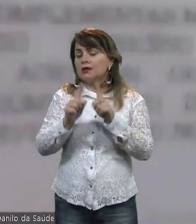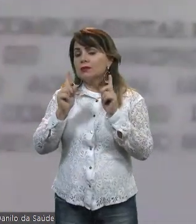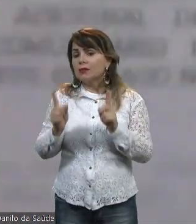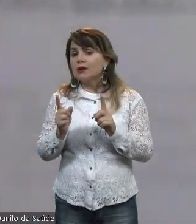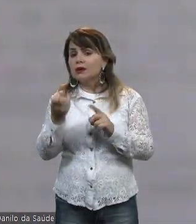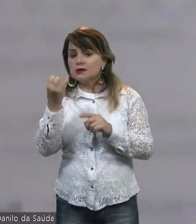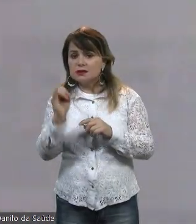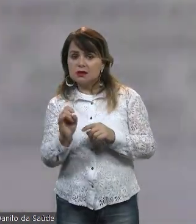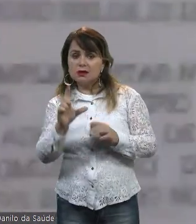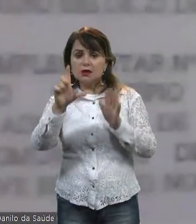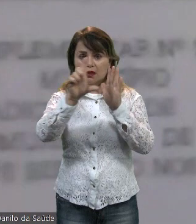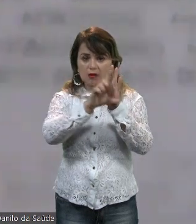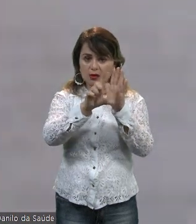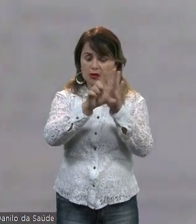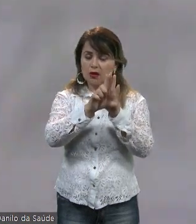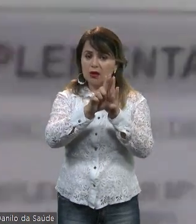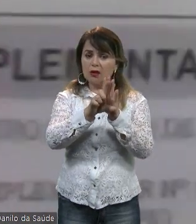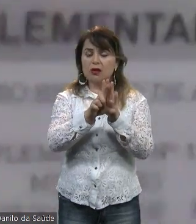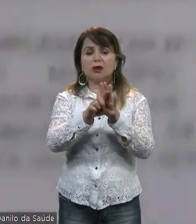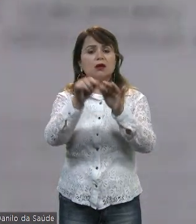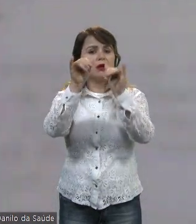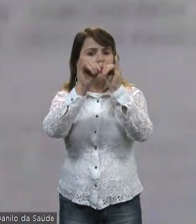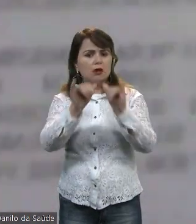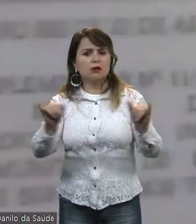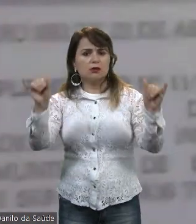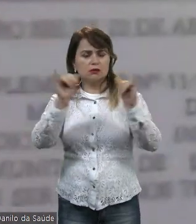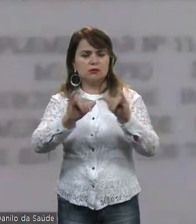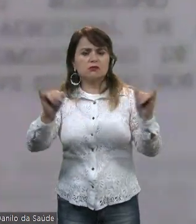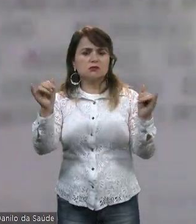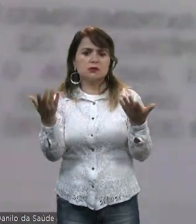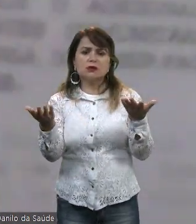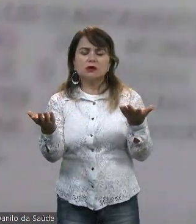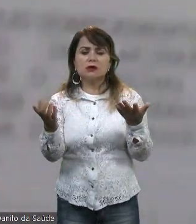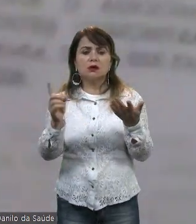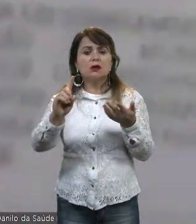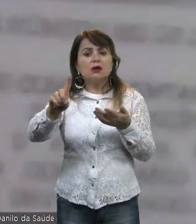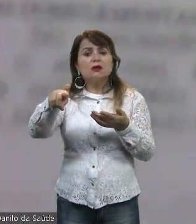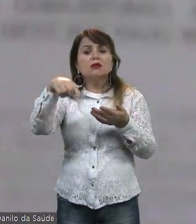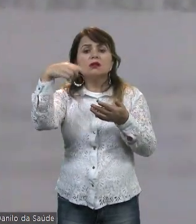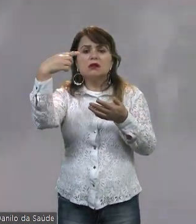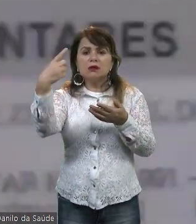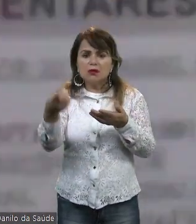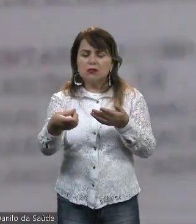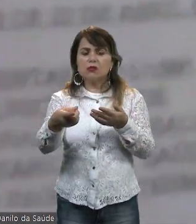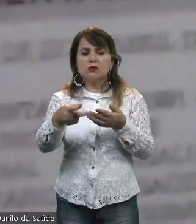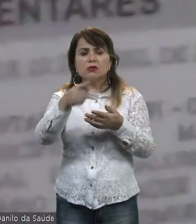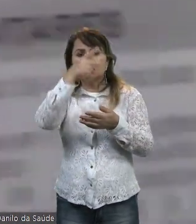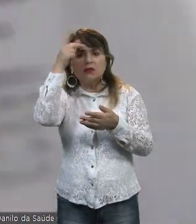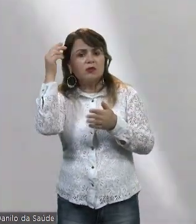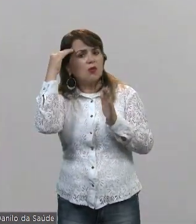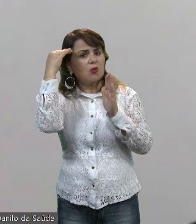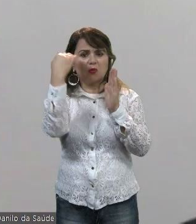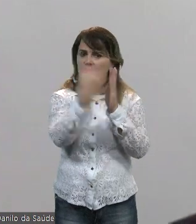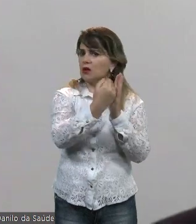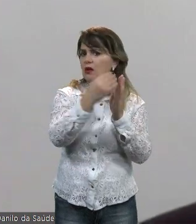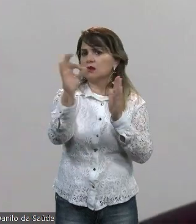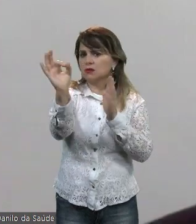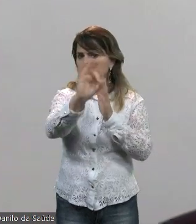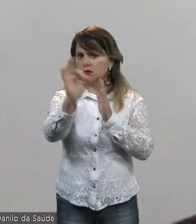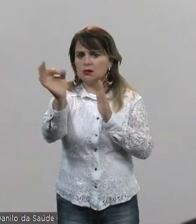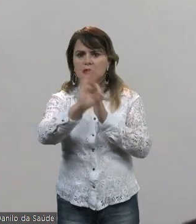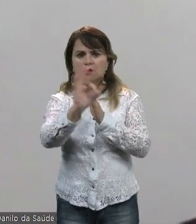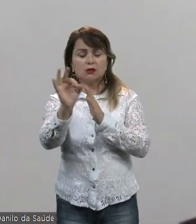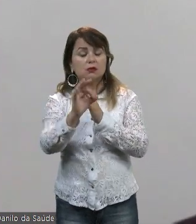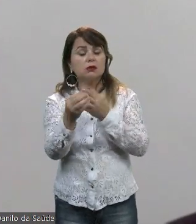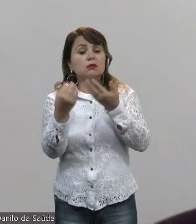uma lei aprovada, publicada, vigente, eles não estão cumprindo. Então, em respeito a